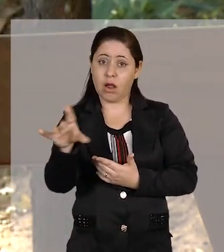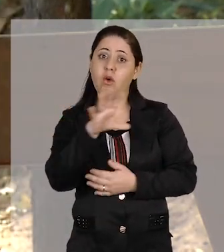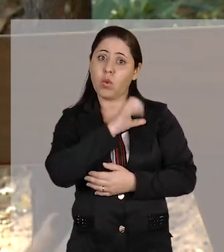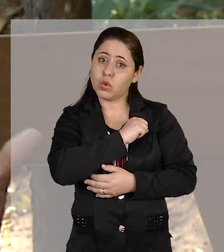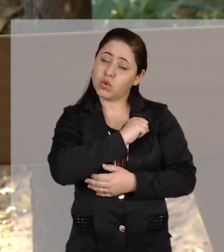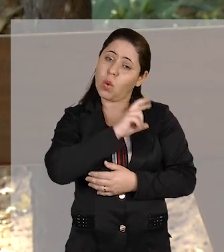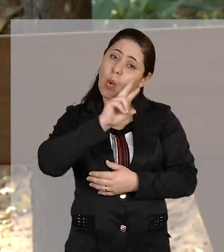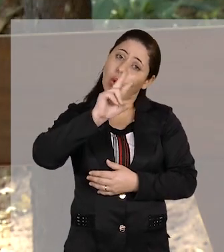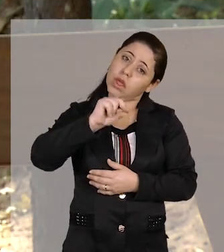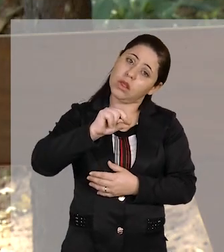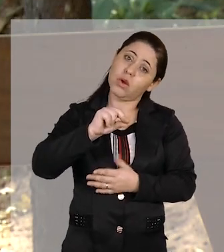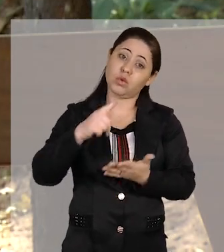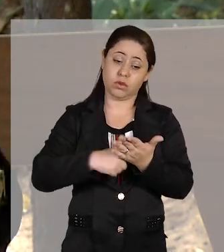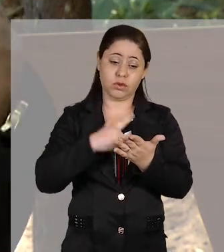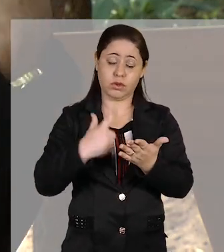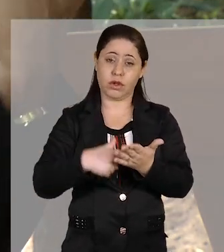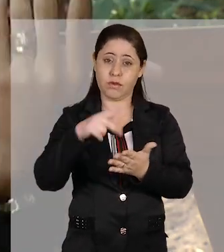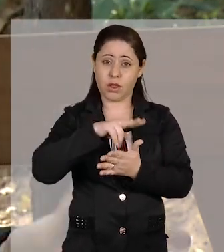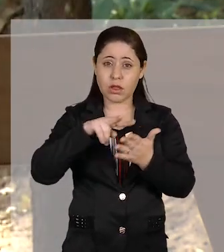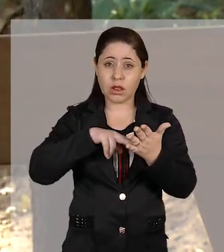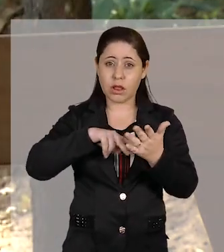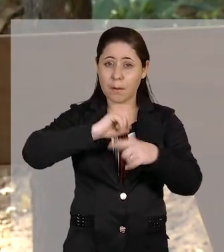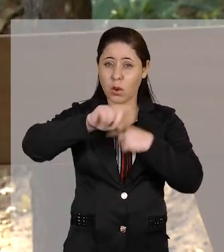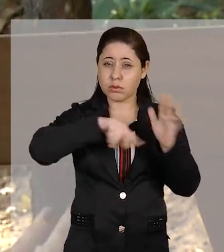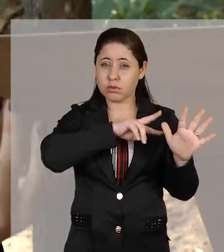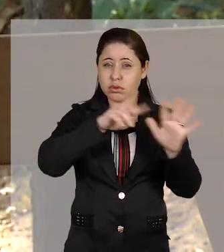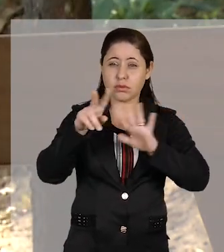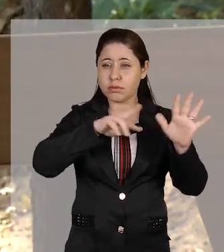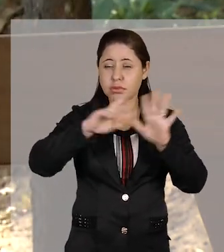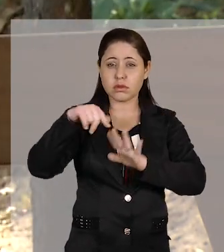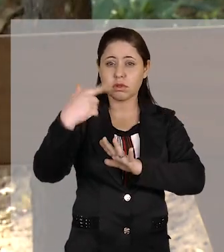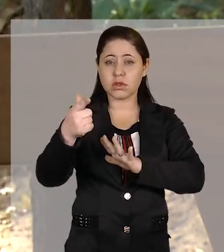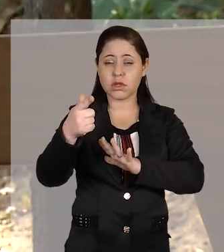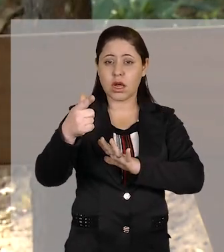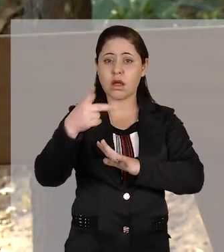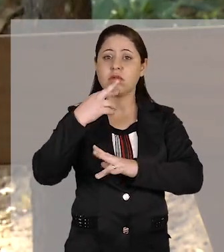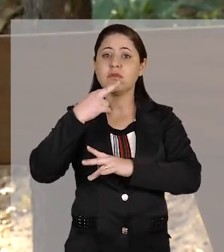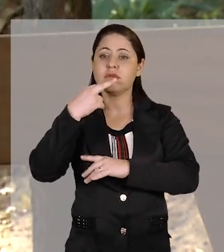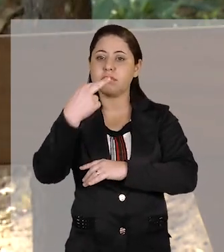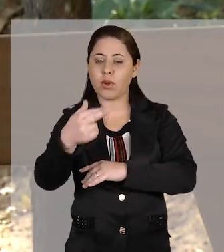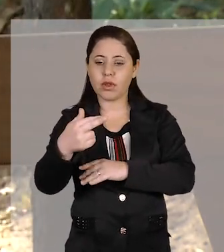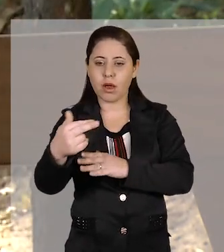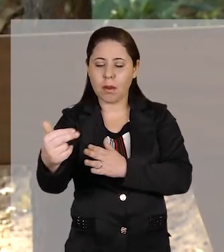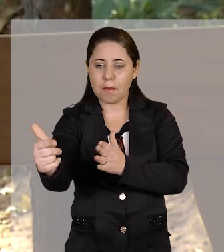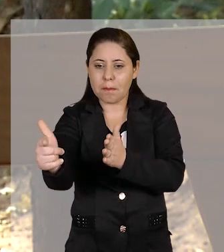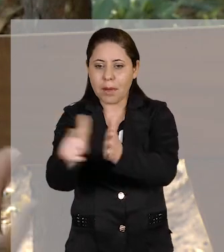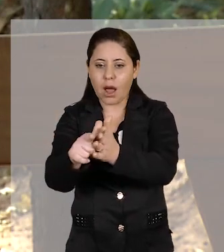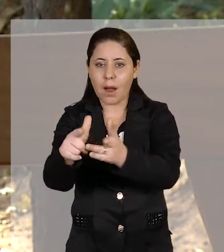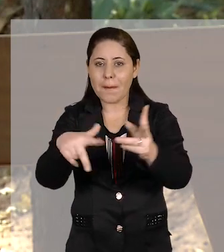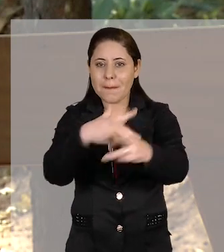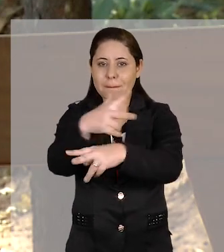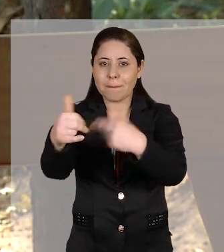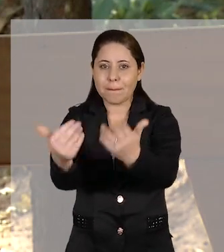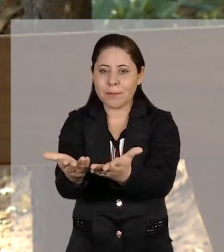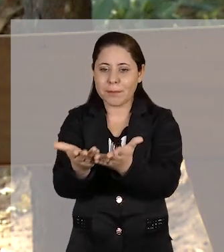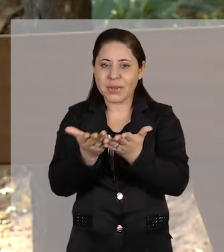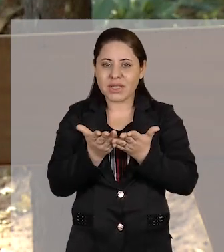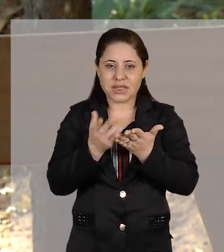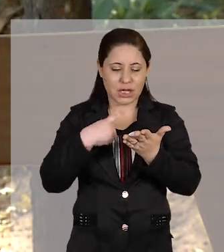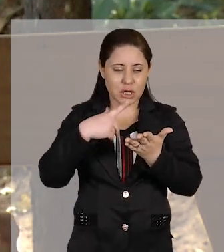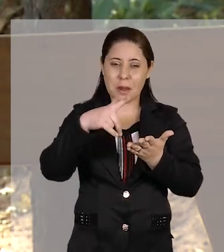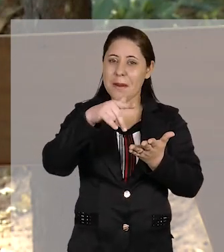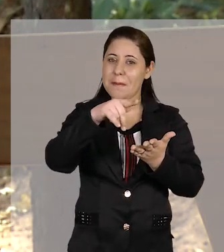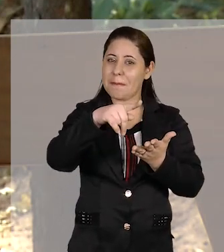estava gostando ou não. Depois de mais algumas semanas, ele me respondeu com um prefácio que foi o maior presente que o livro me